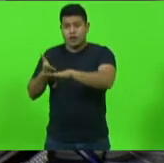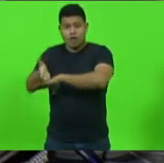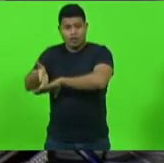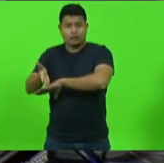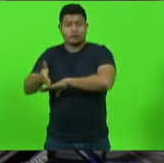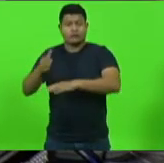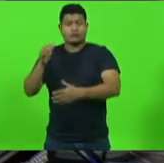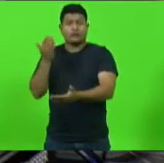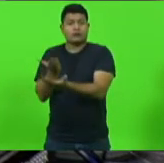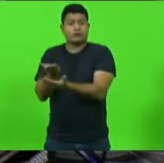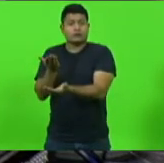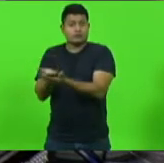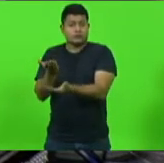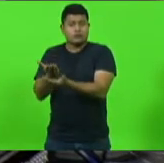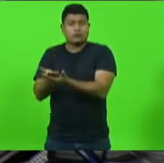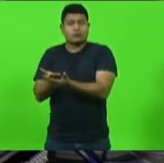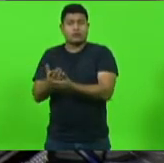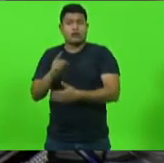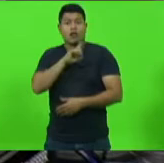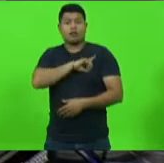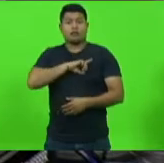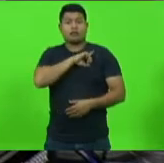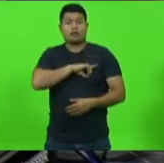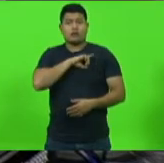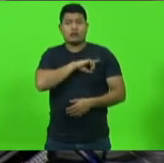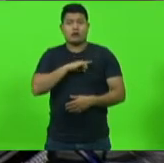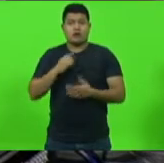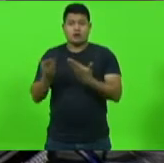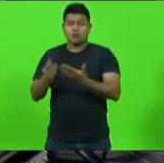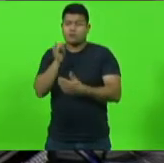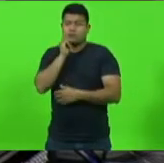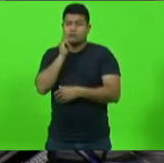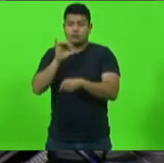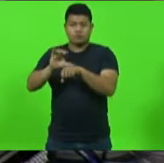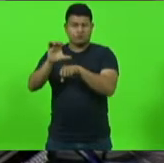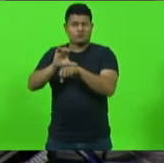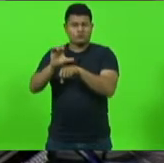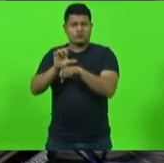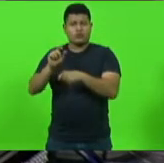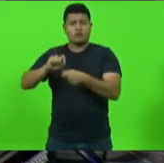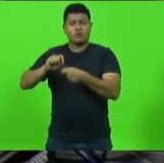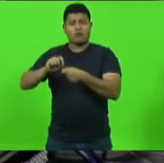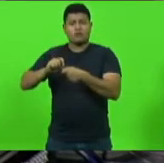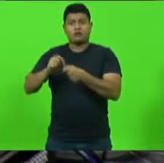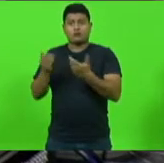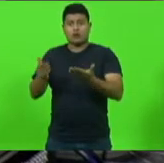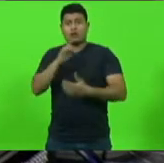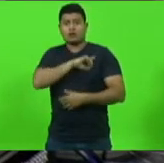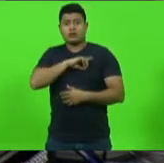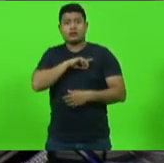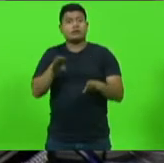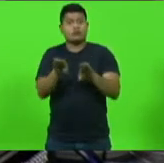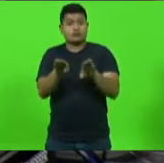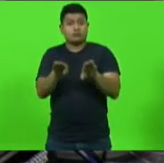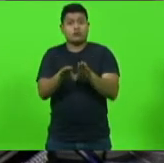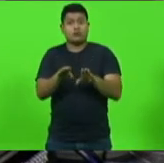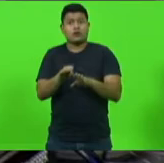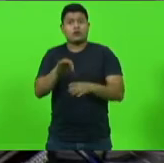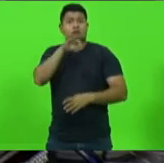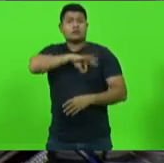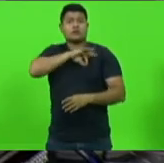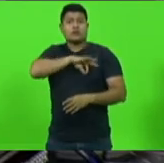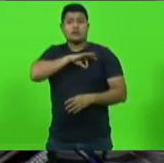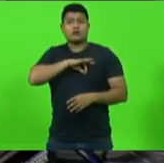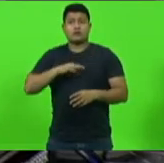Bruno, quando o delegado de Polícia Civil está fazendo um curso, o delegado também recebe o salário como se tivesse